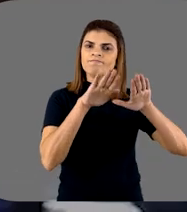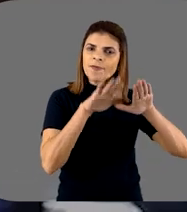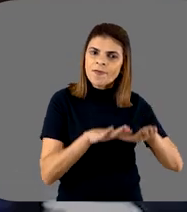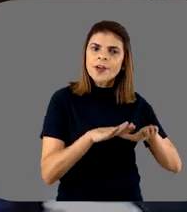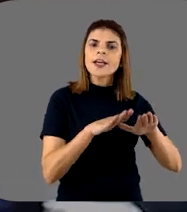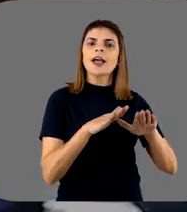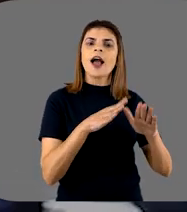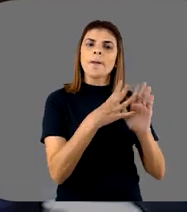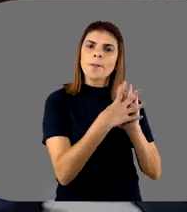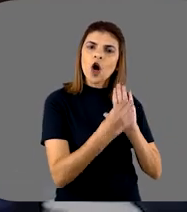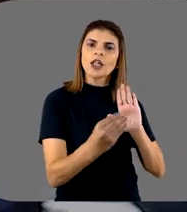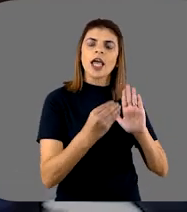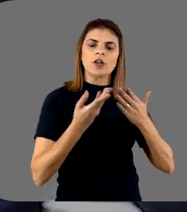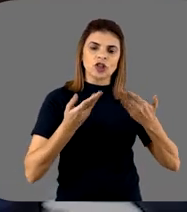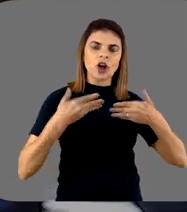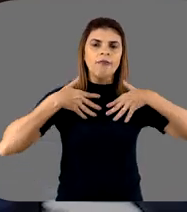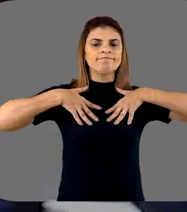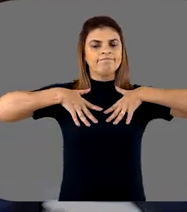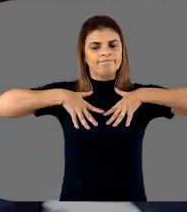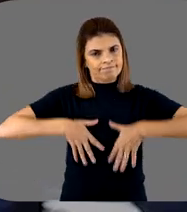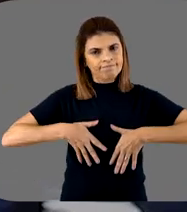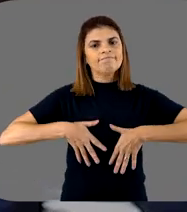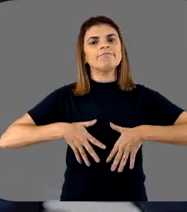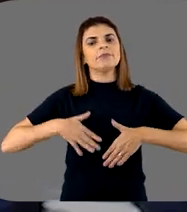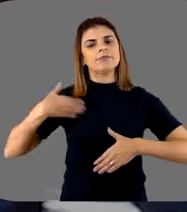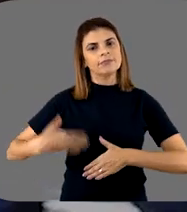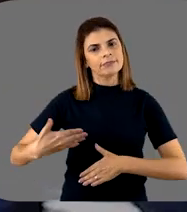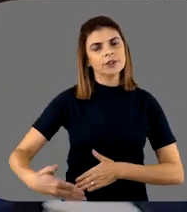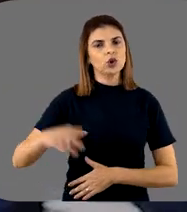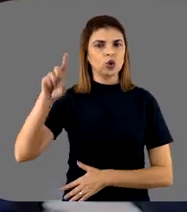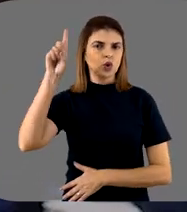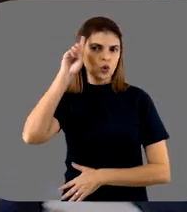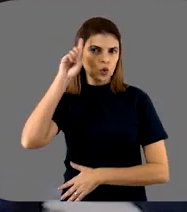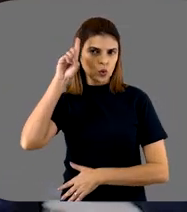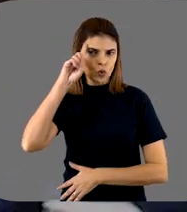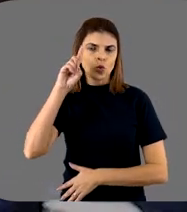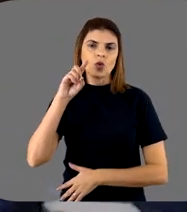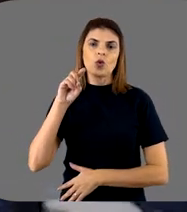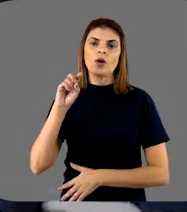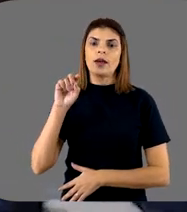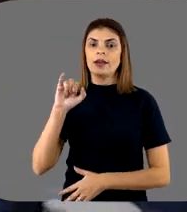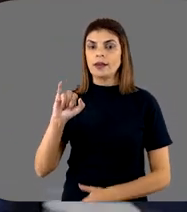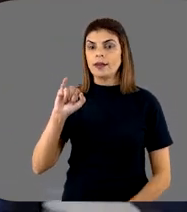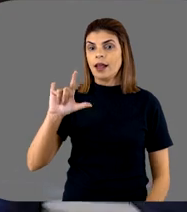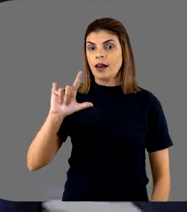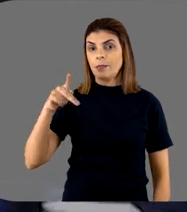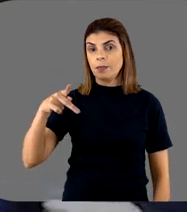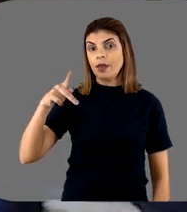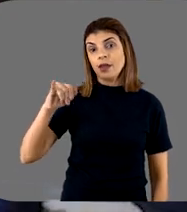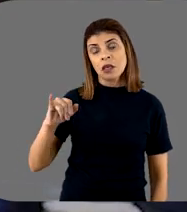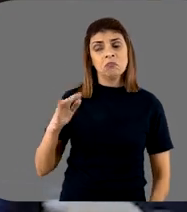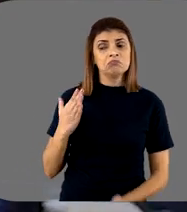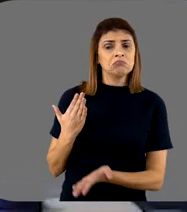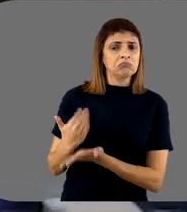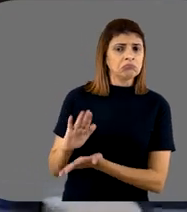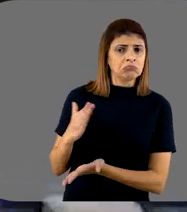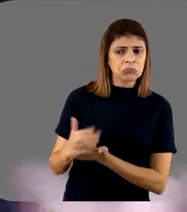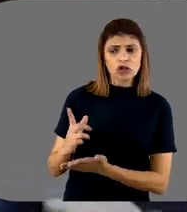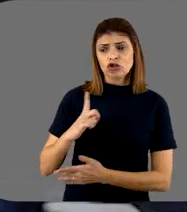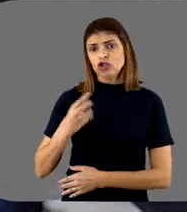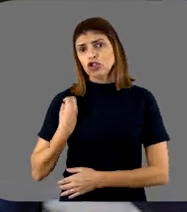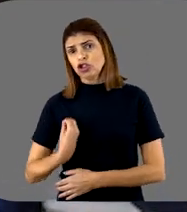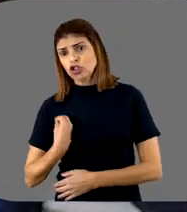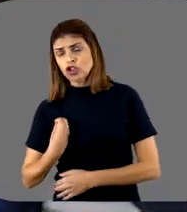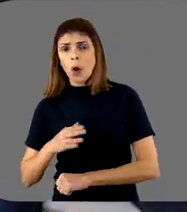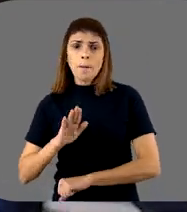vieram para ficar eu acho que a gente passa a incorporar a no cotidiano eh da irpi e da da irpi